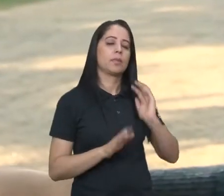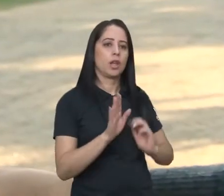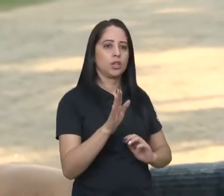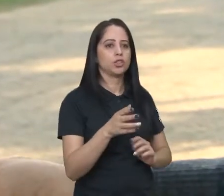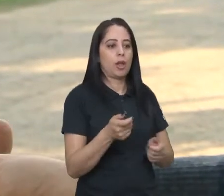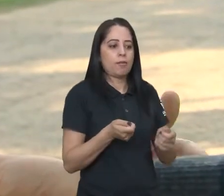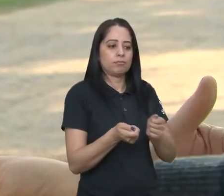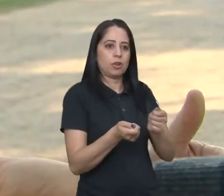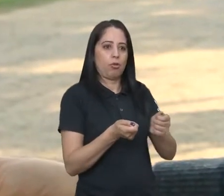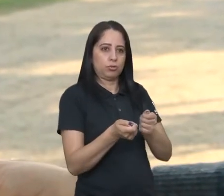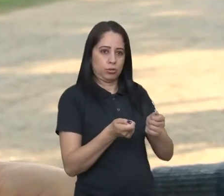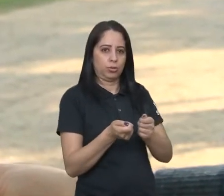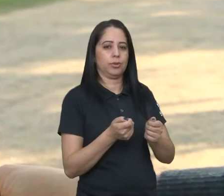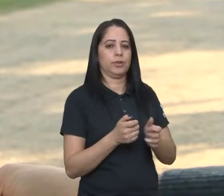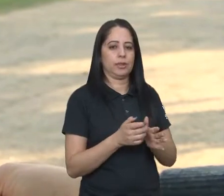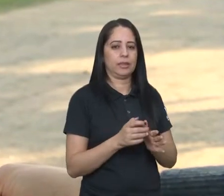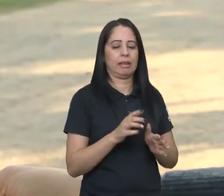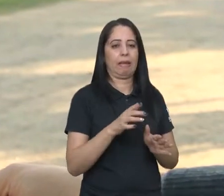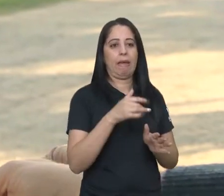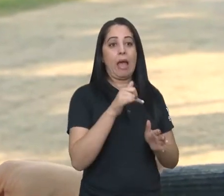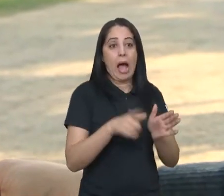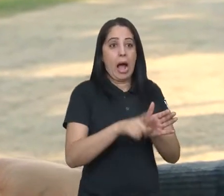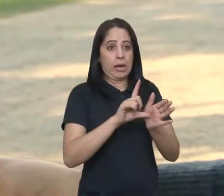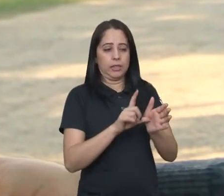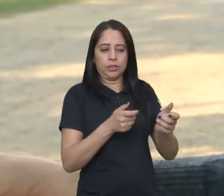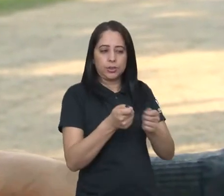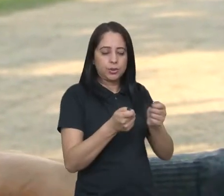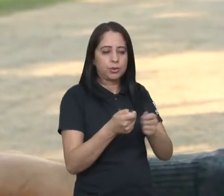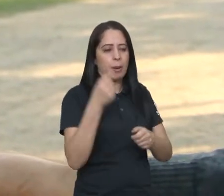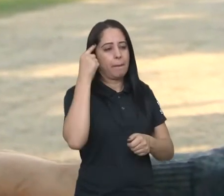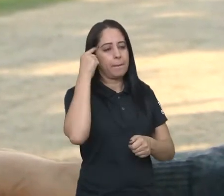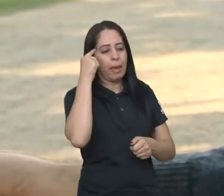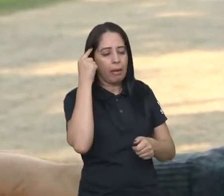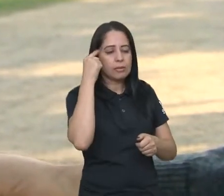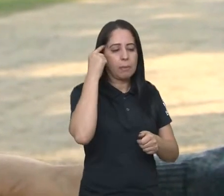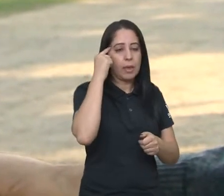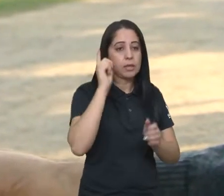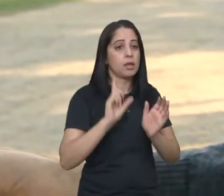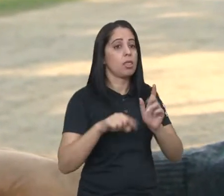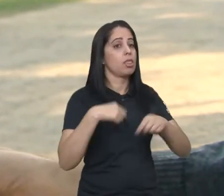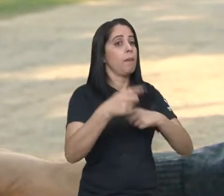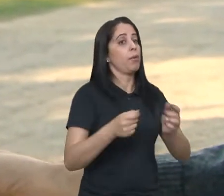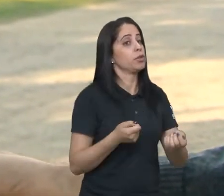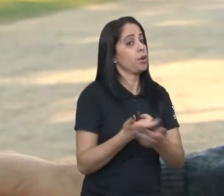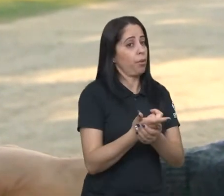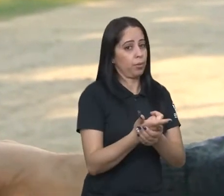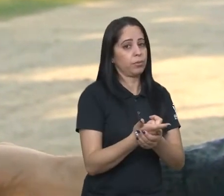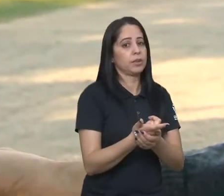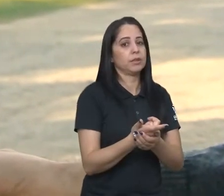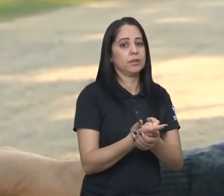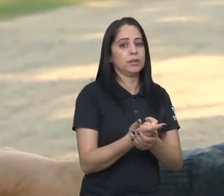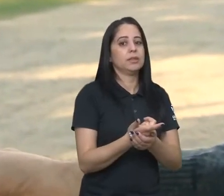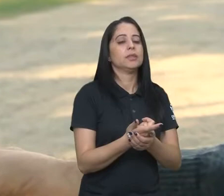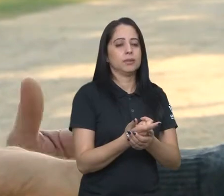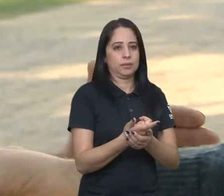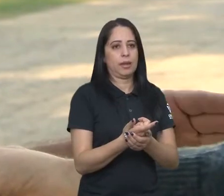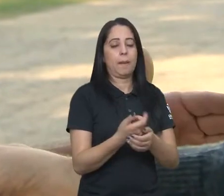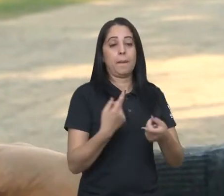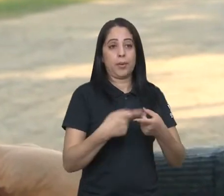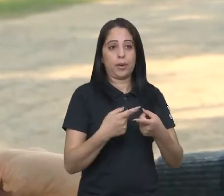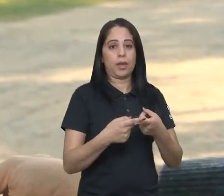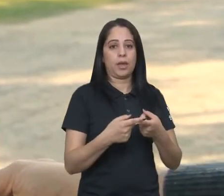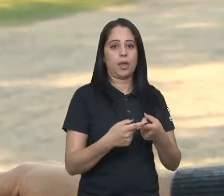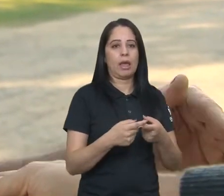assim programa bastante, assim, fazer uma dívida, né? A gente se programa para não entrar no vermelho. Sempre assim